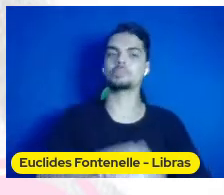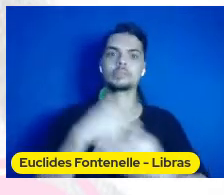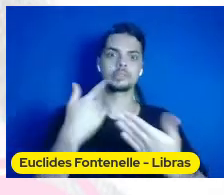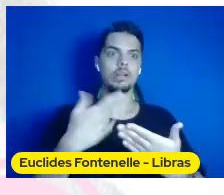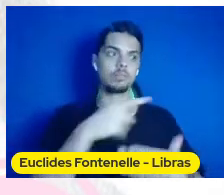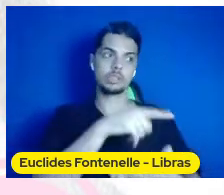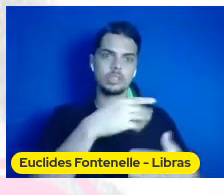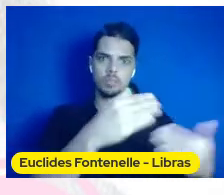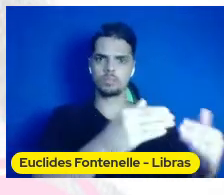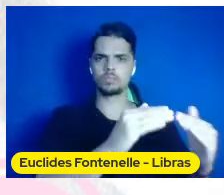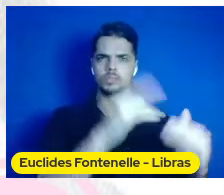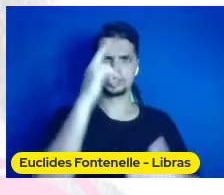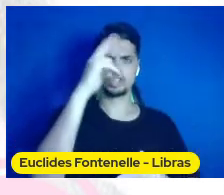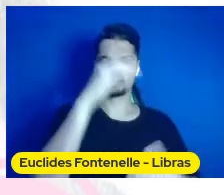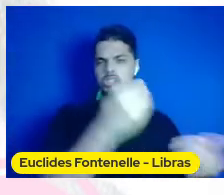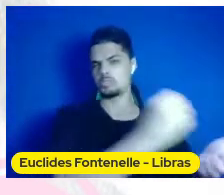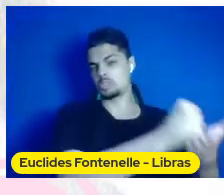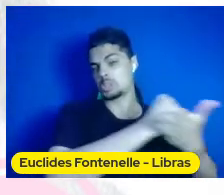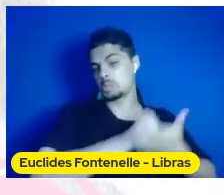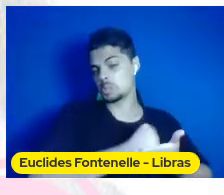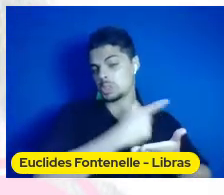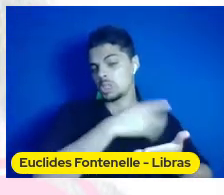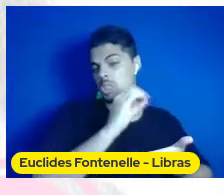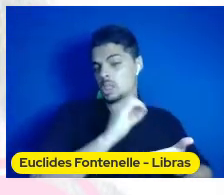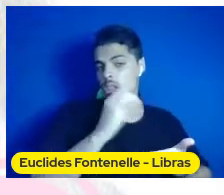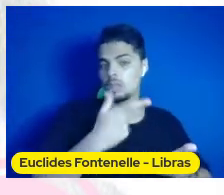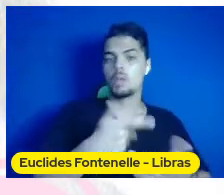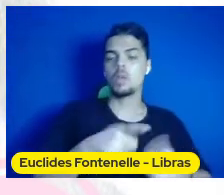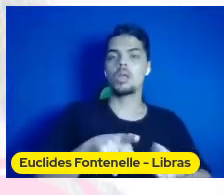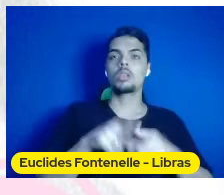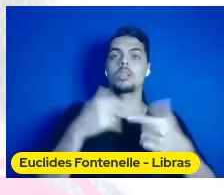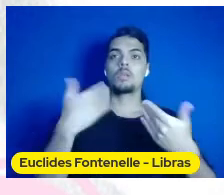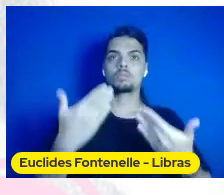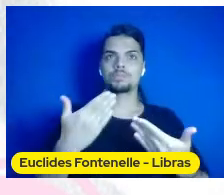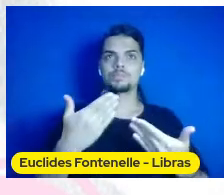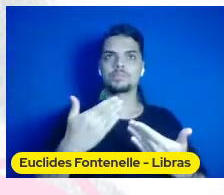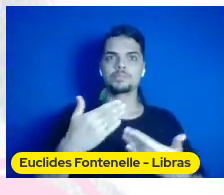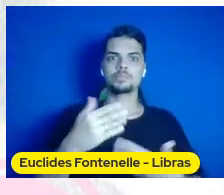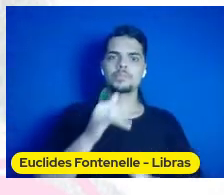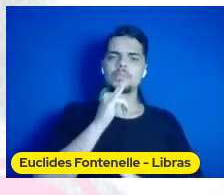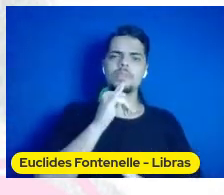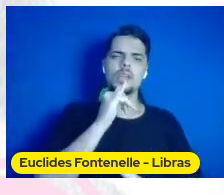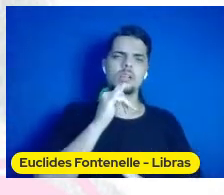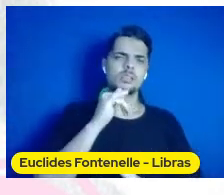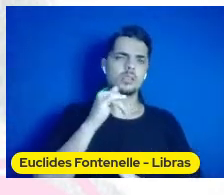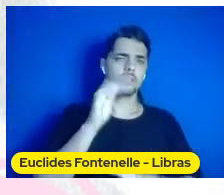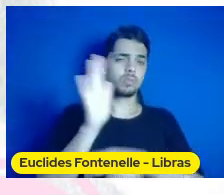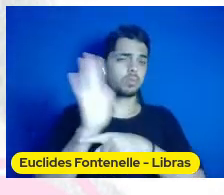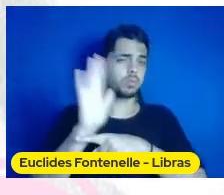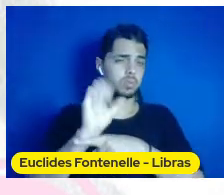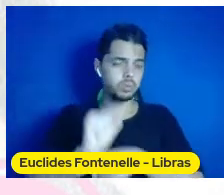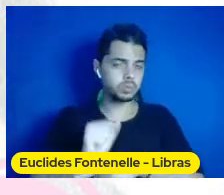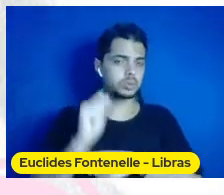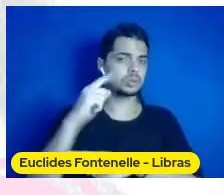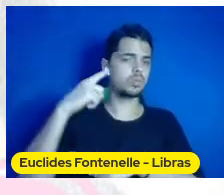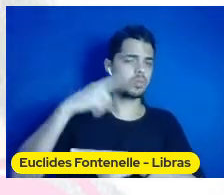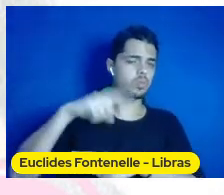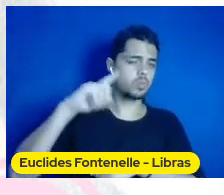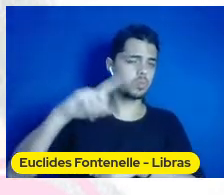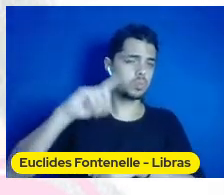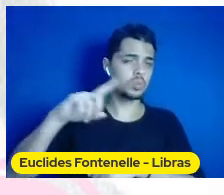pelo cinema americano, e desconhecendo belas histórias e maravilhosas